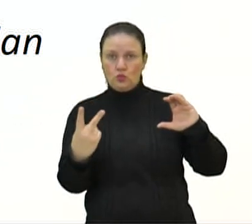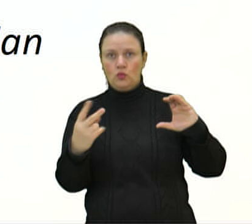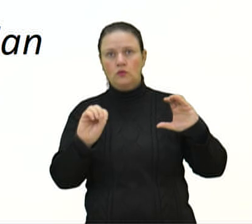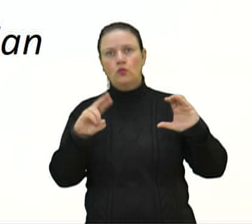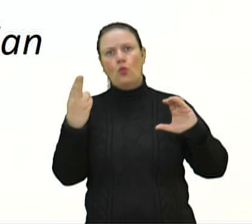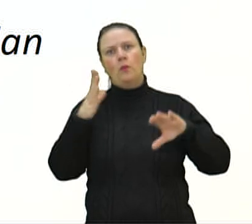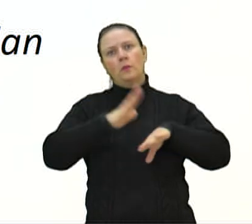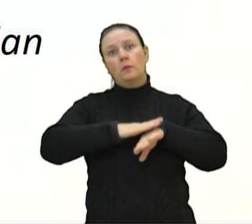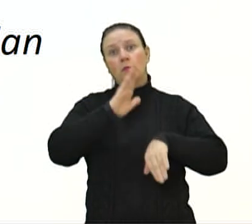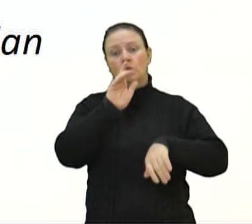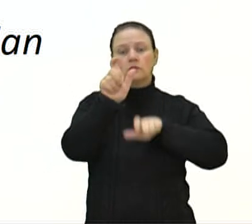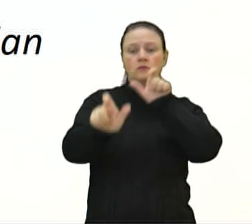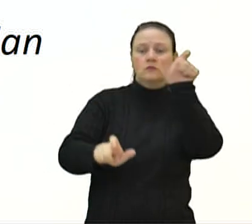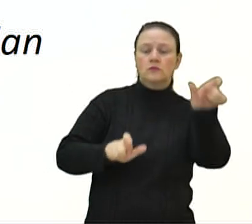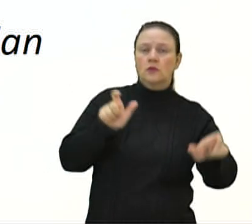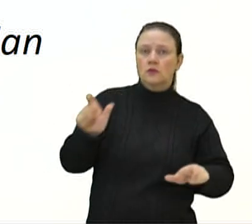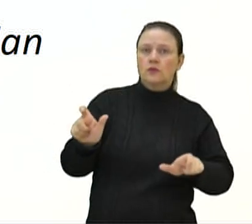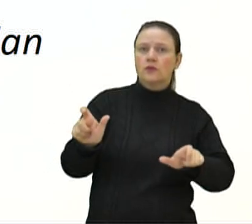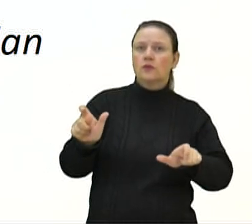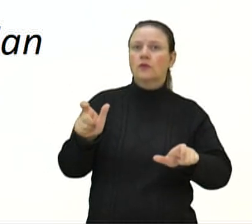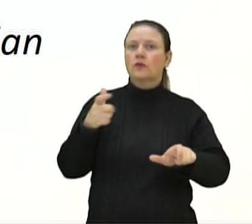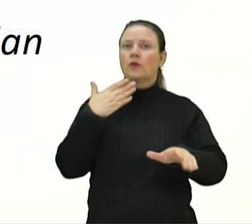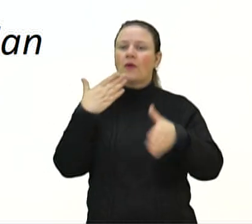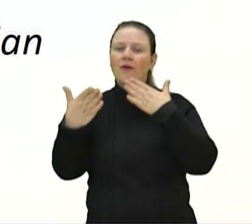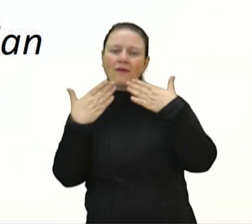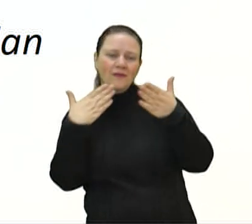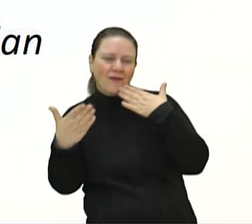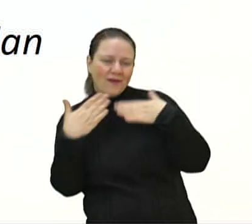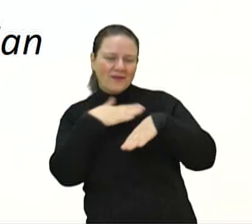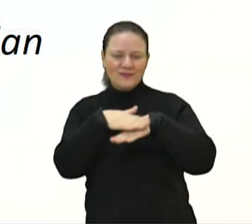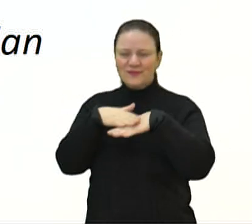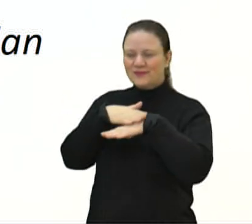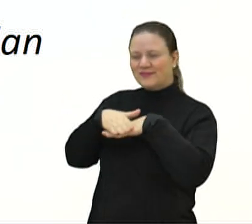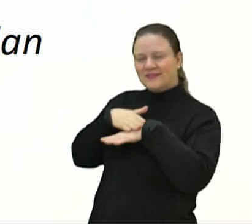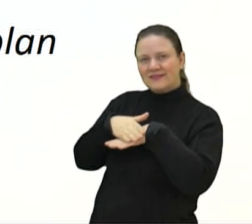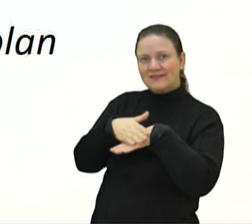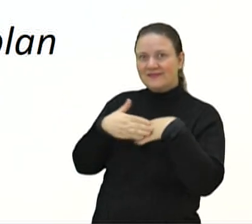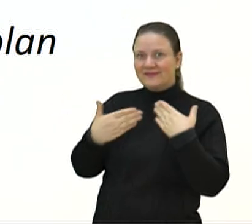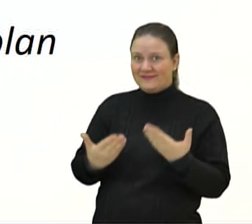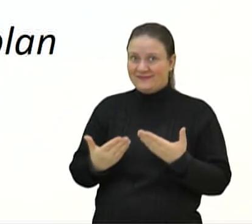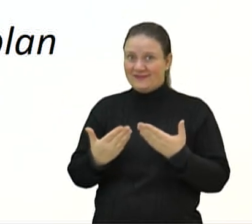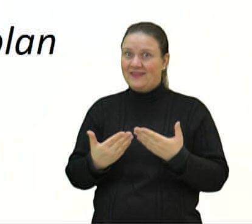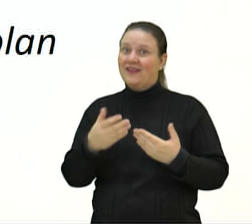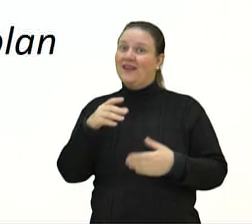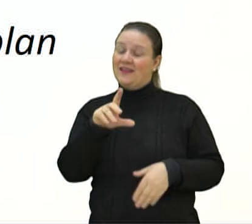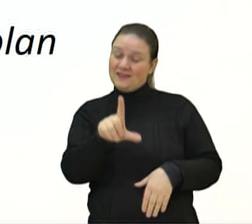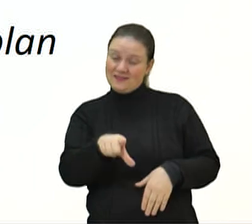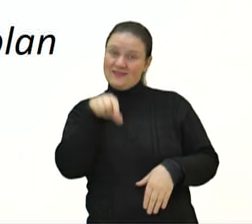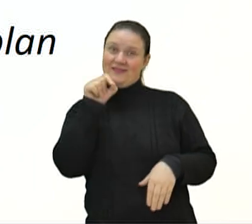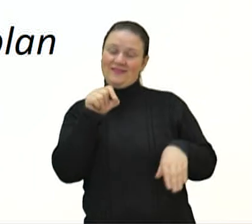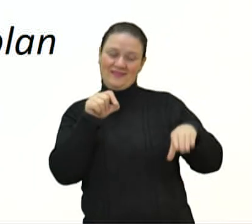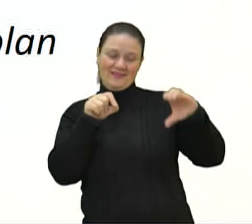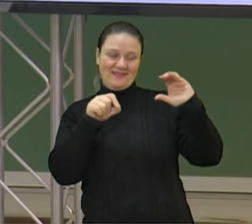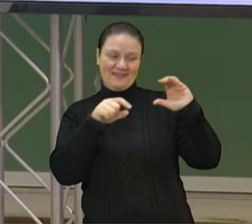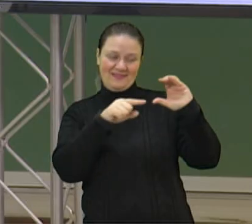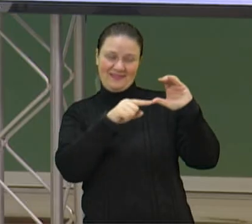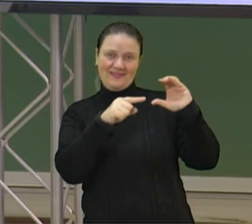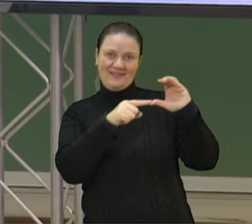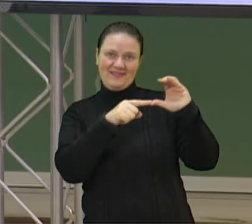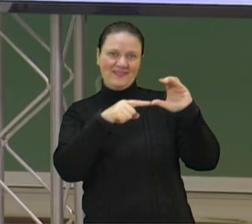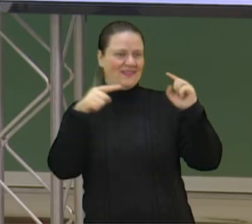si. Acontece quando duas ou mais pessoas conversam entre si. Acertou quem escolheu A?